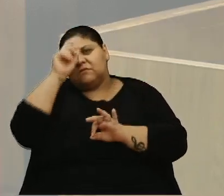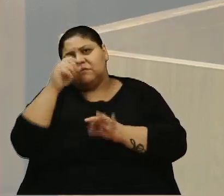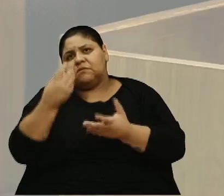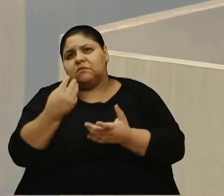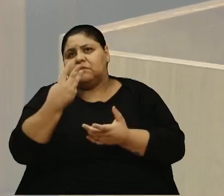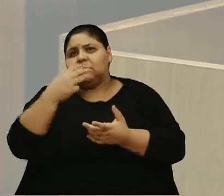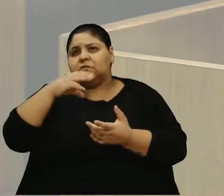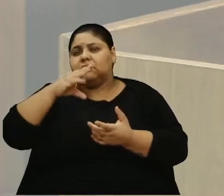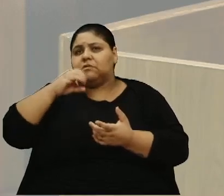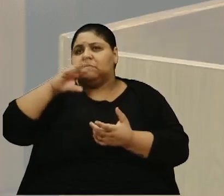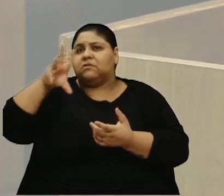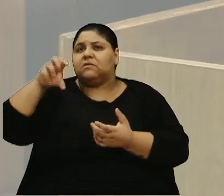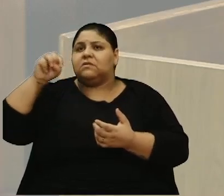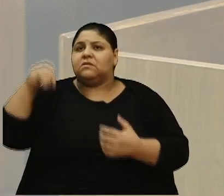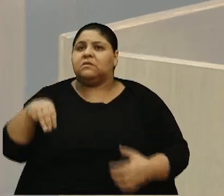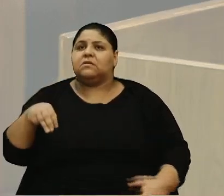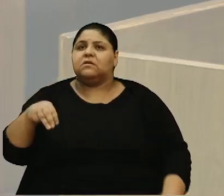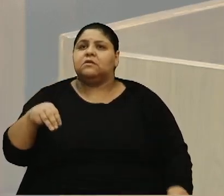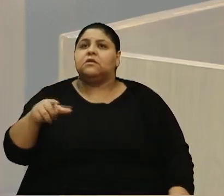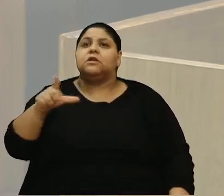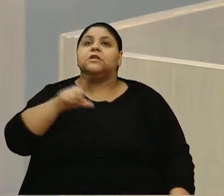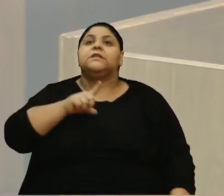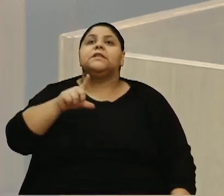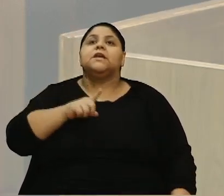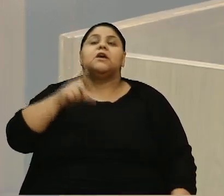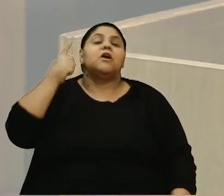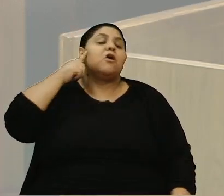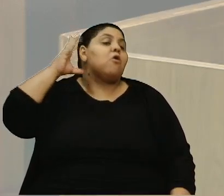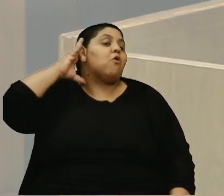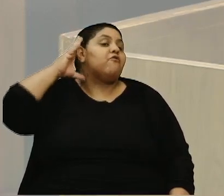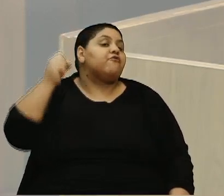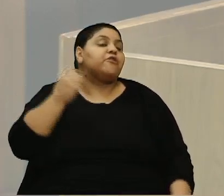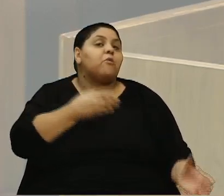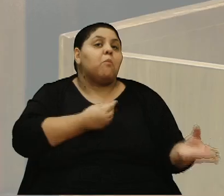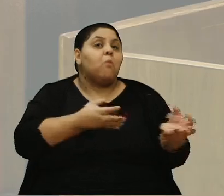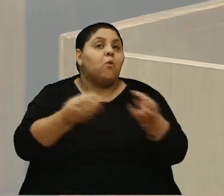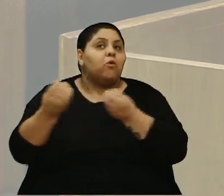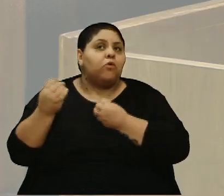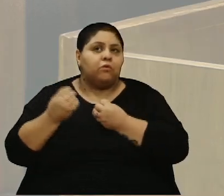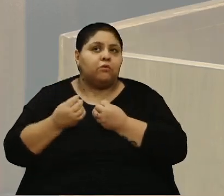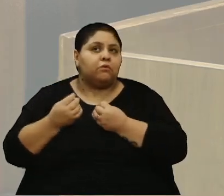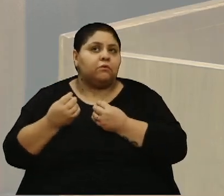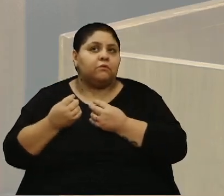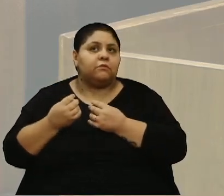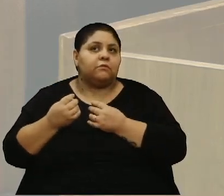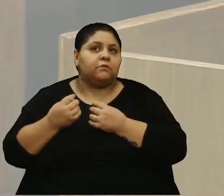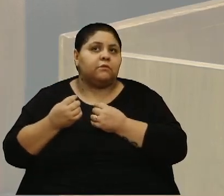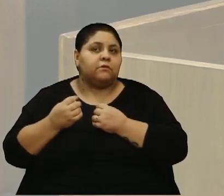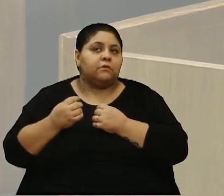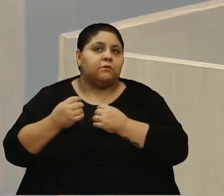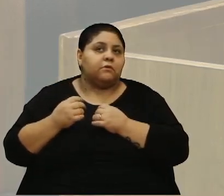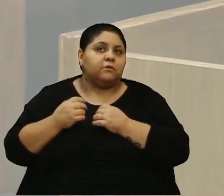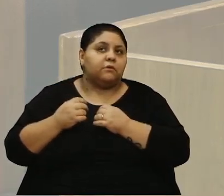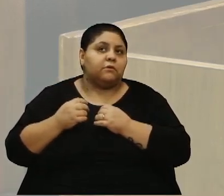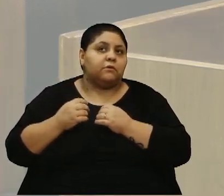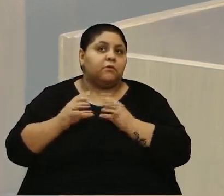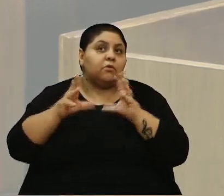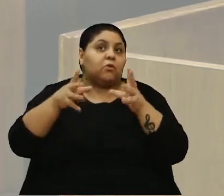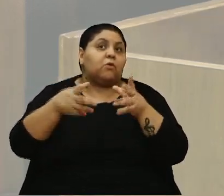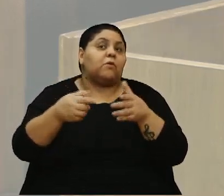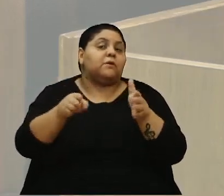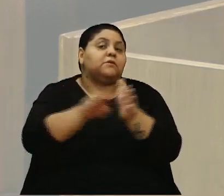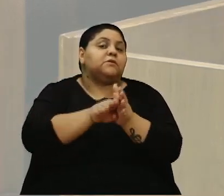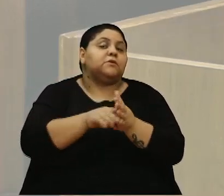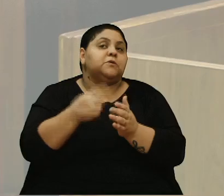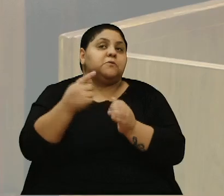milhões, o governador disse tem 30 milhões. E eu ouvi muito. Vamos ver quando vem esses 30 milhões. Uma